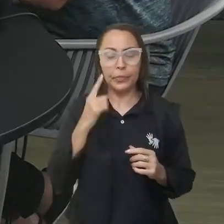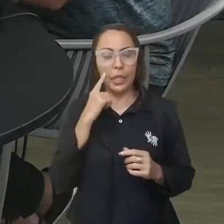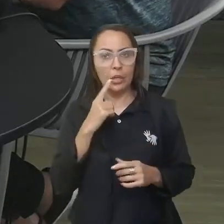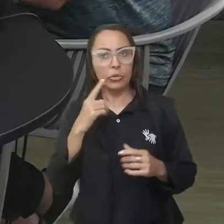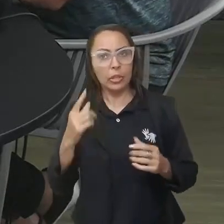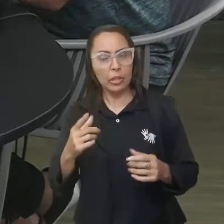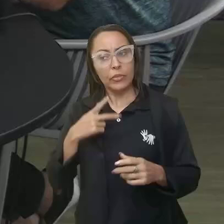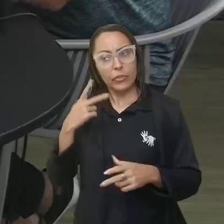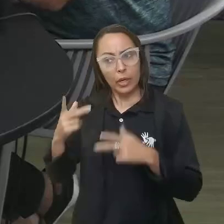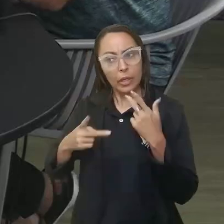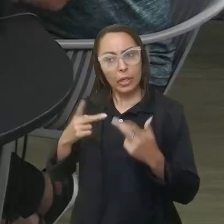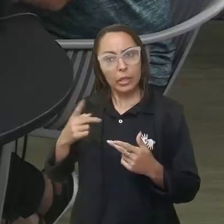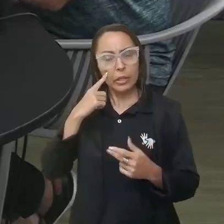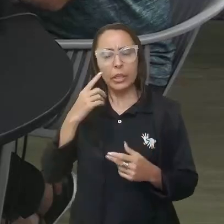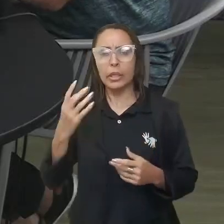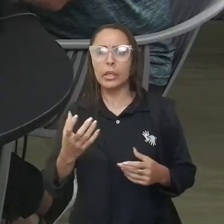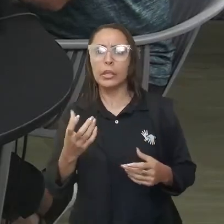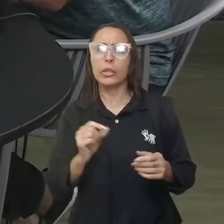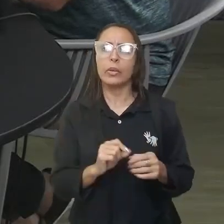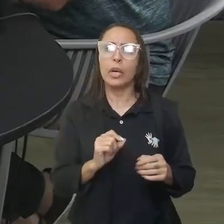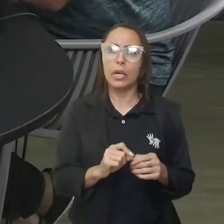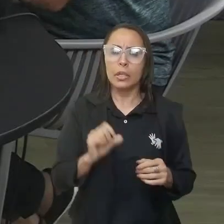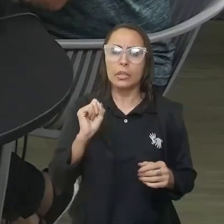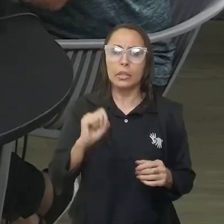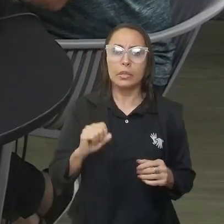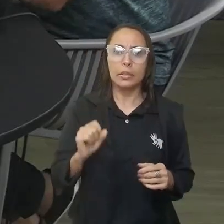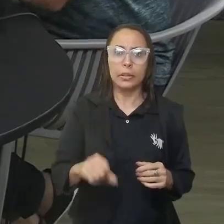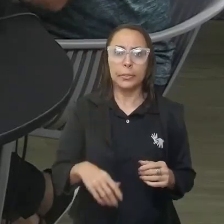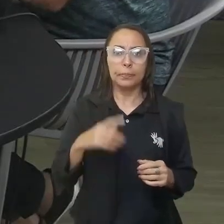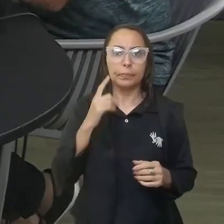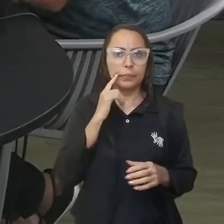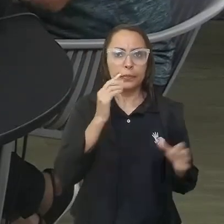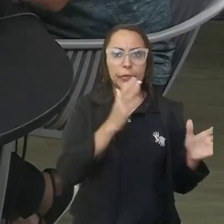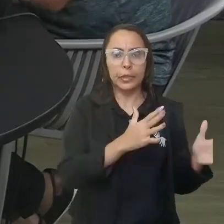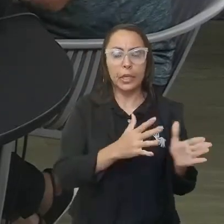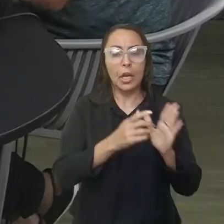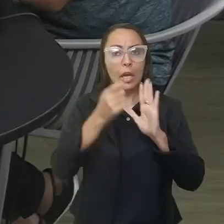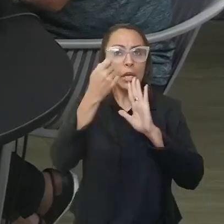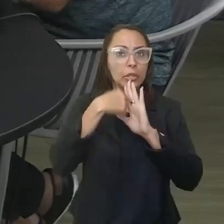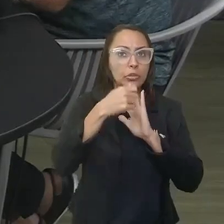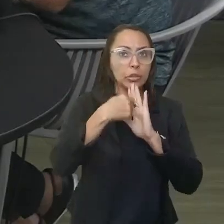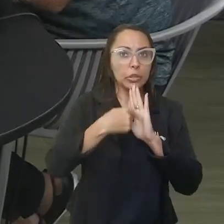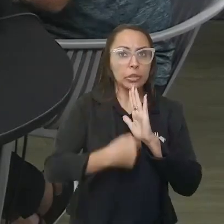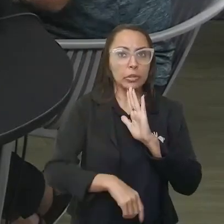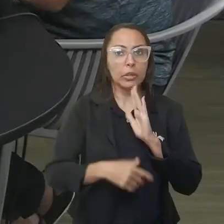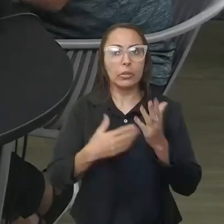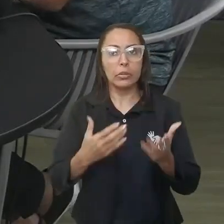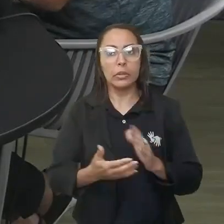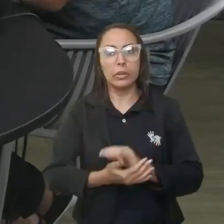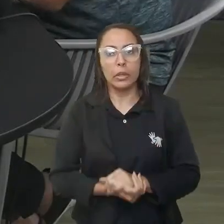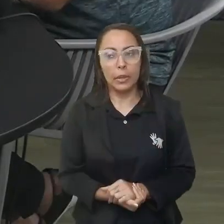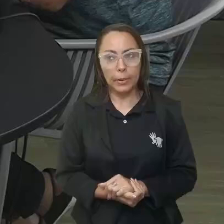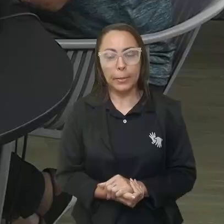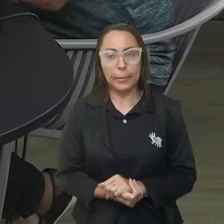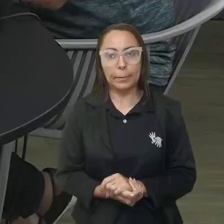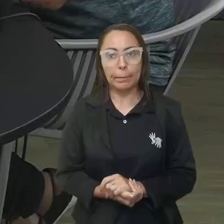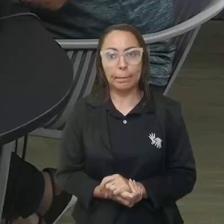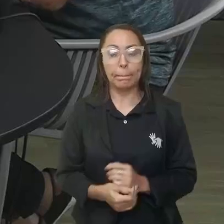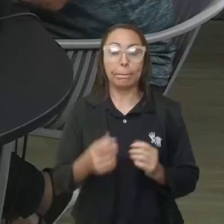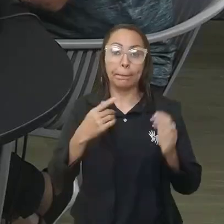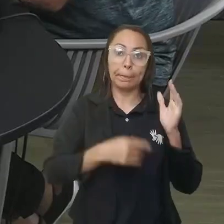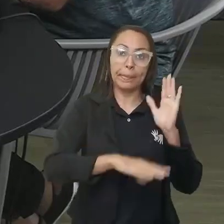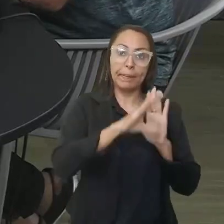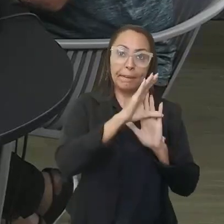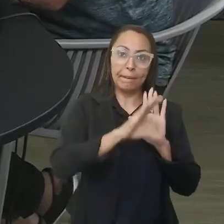todo mundo. A gente está querendo que se faça o que está escrito lá ali na Constituição, está escrito no nosso currículo,